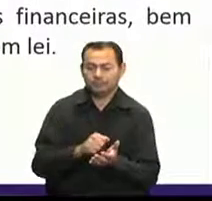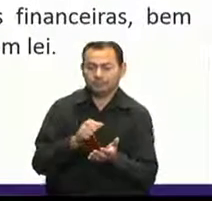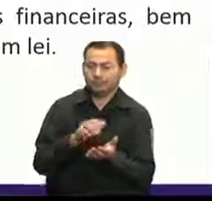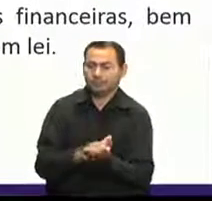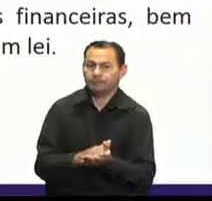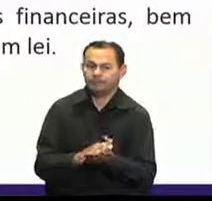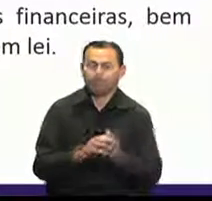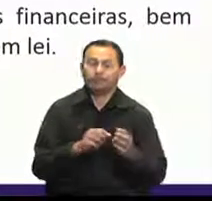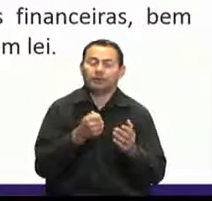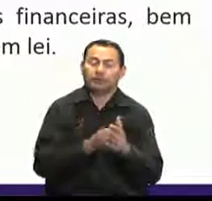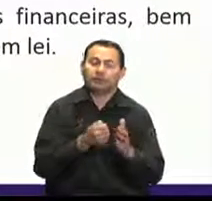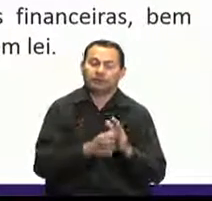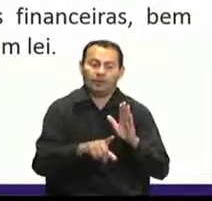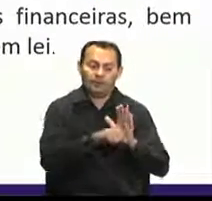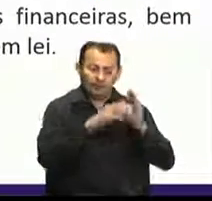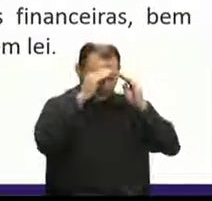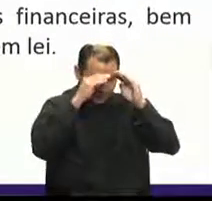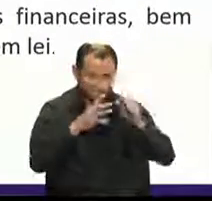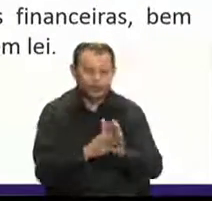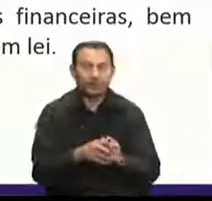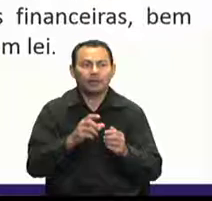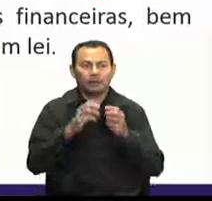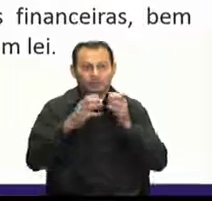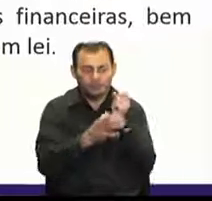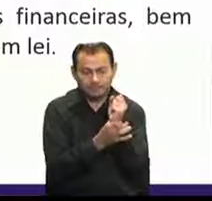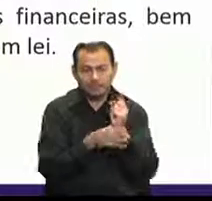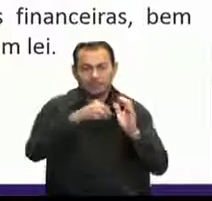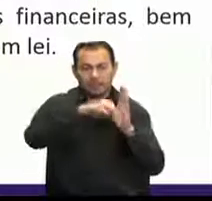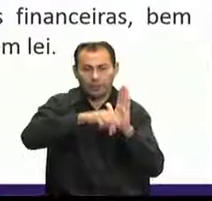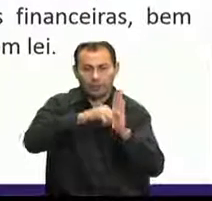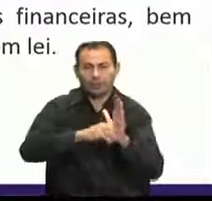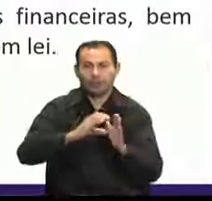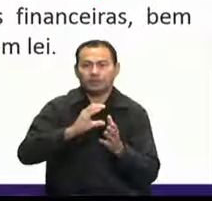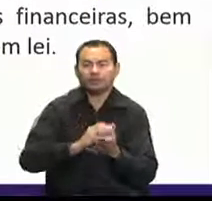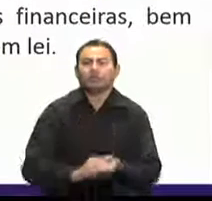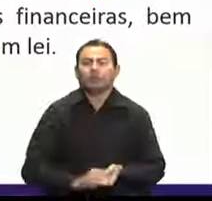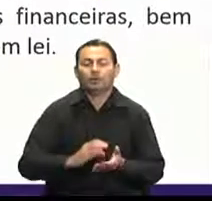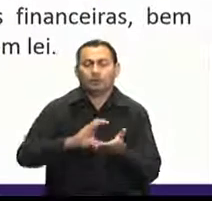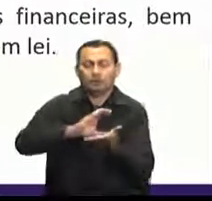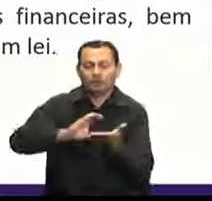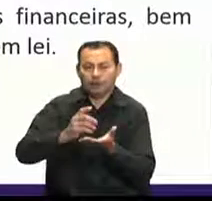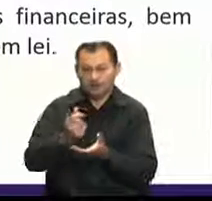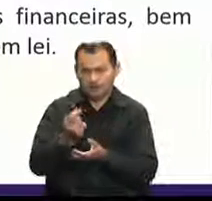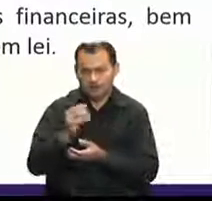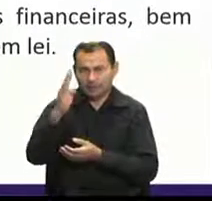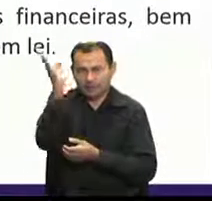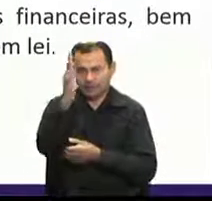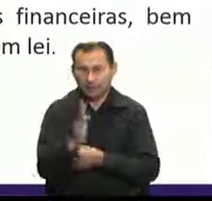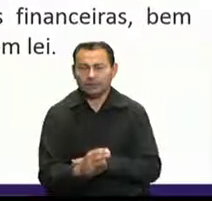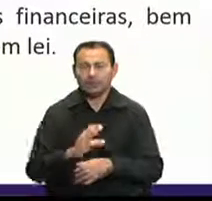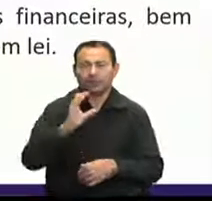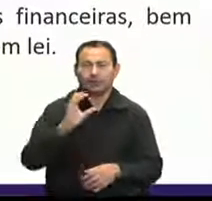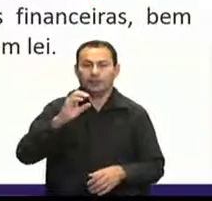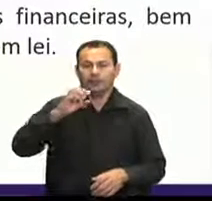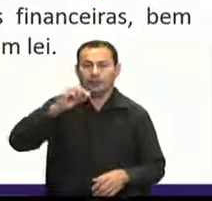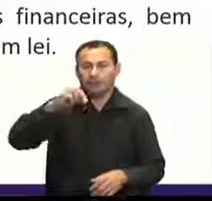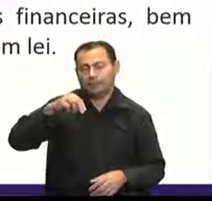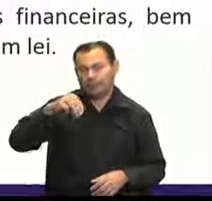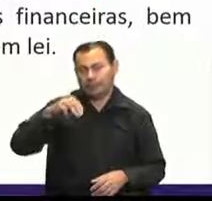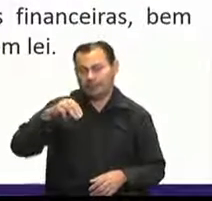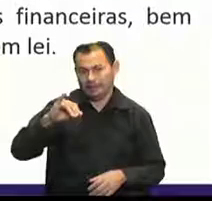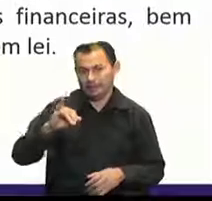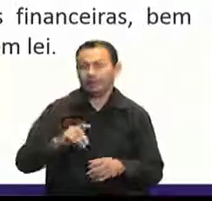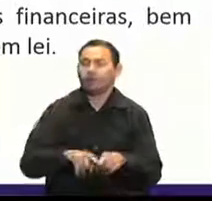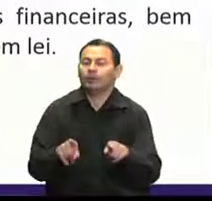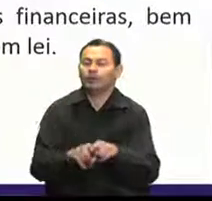previstas em leis ou seja assegurar que as normas previstas pelos e mail pelo conselho monetário nacional cmn sejam de